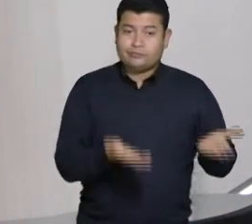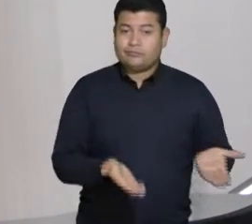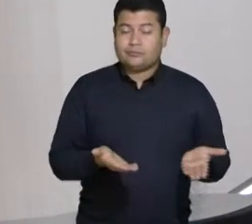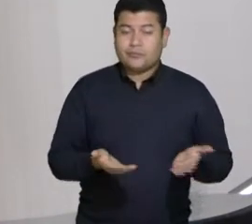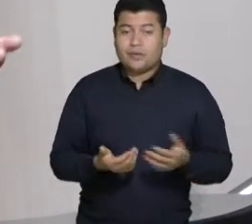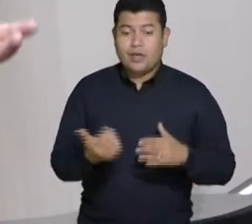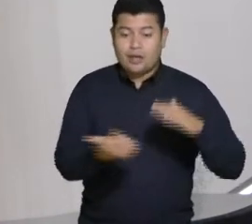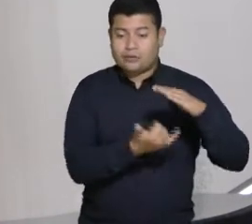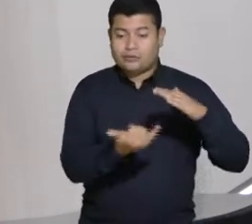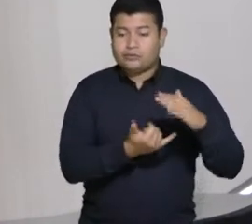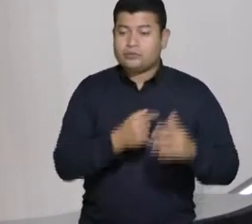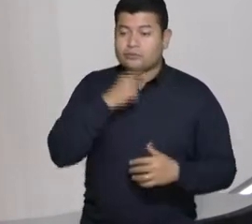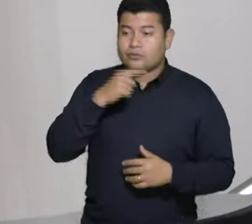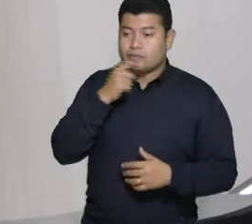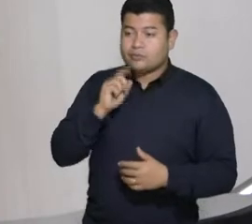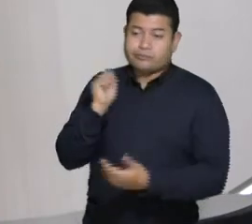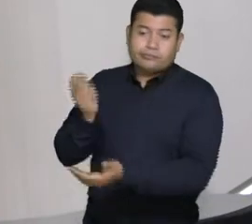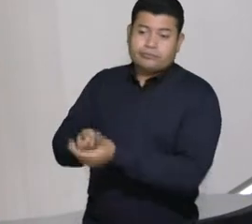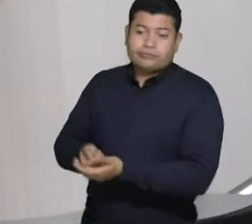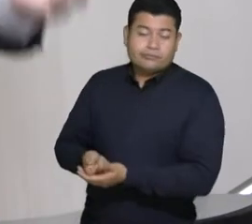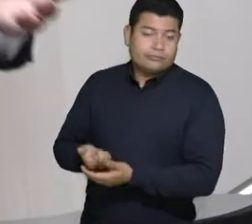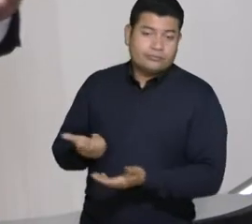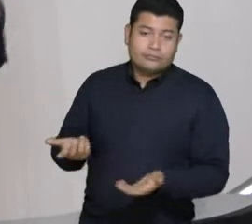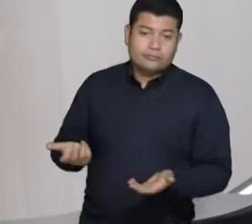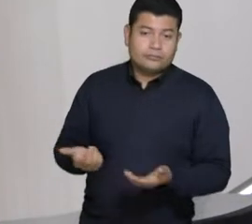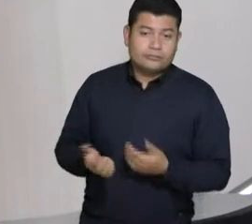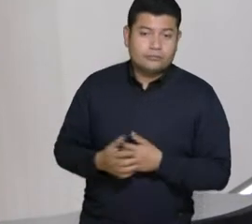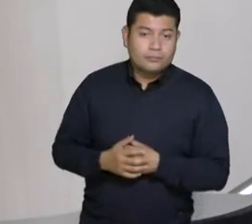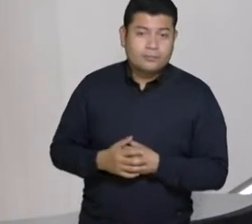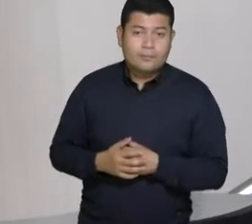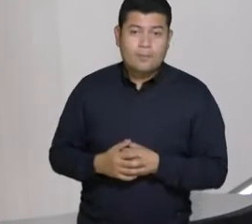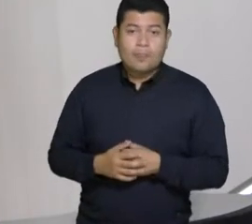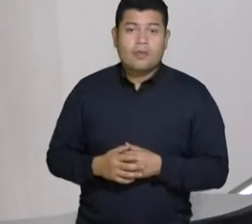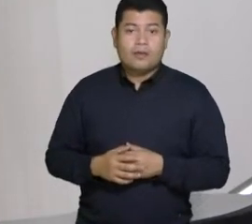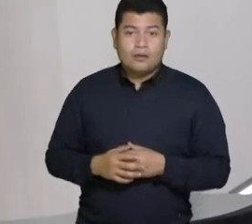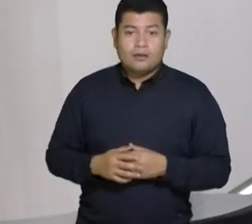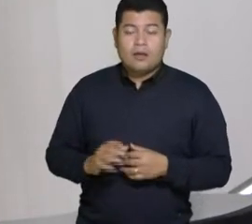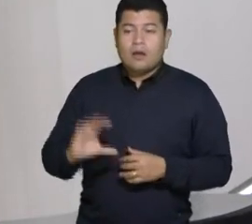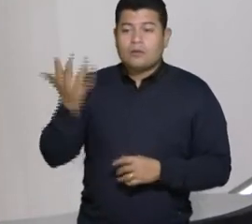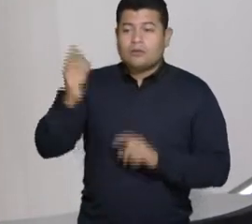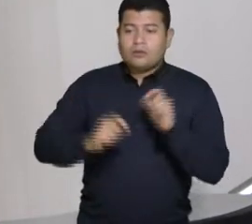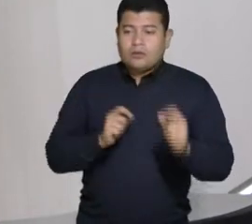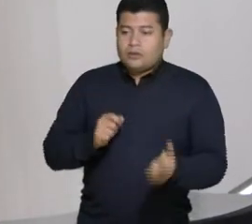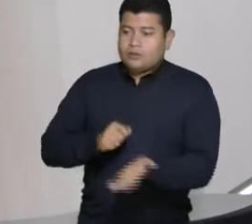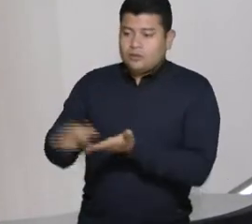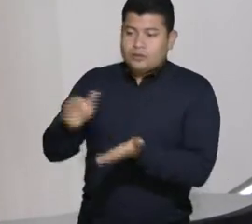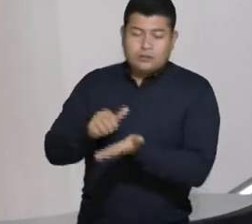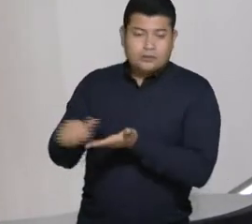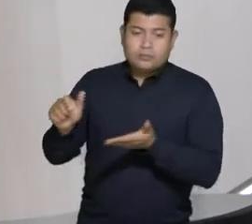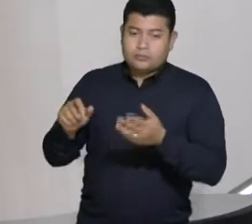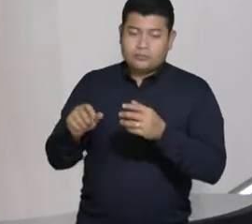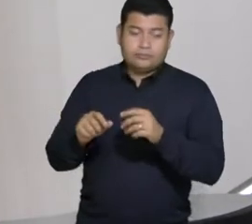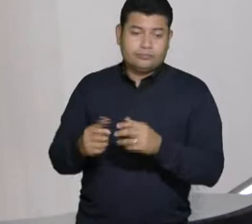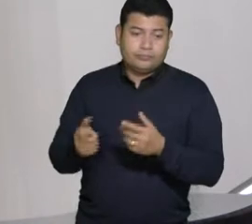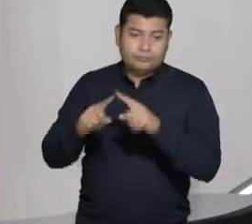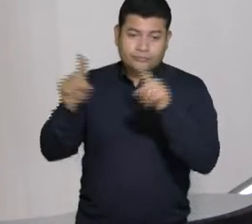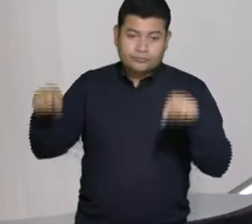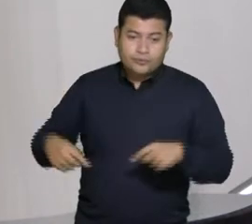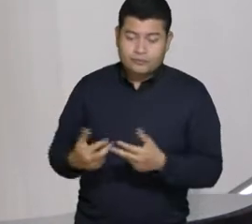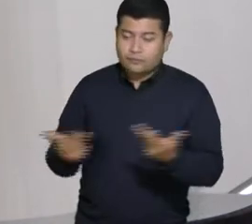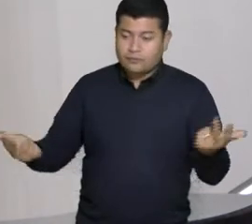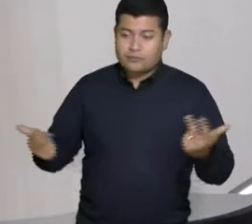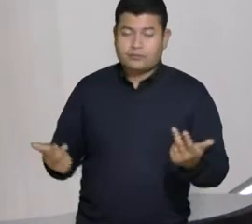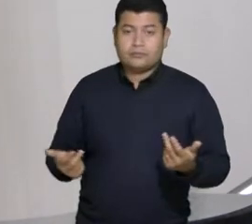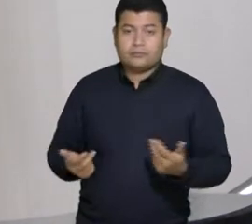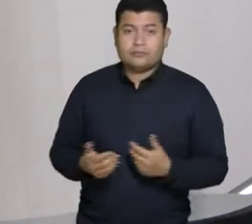pagar de produzir que tá gerando desemprego estão demitindo então diminuindo o custo diminuindo turno de produção